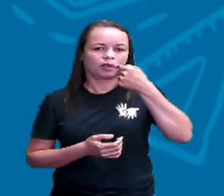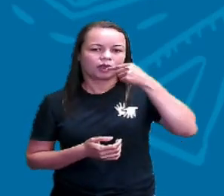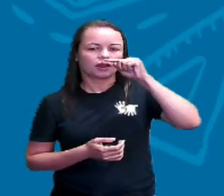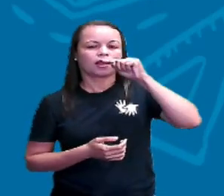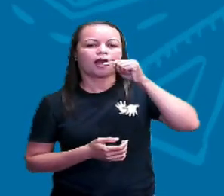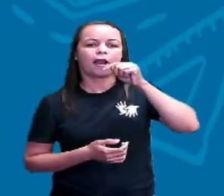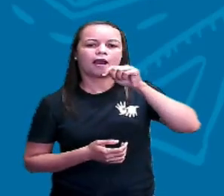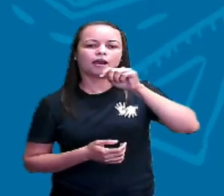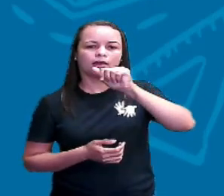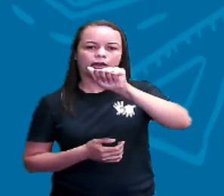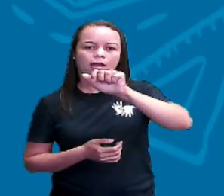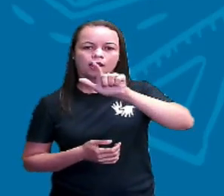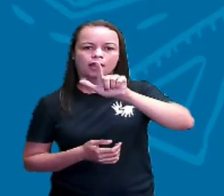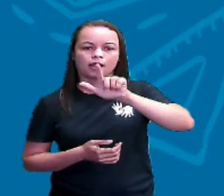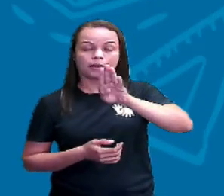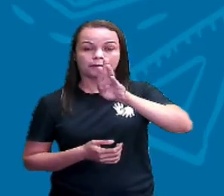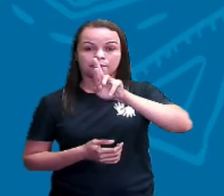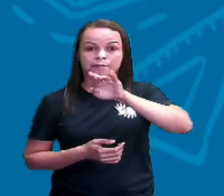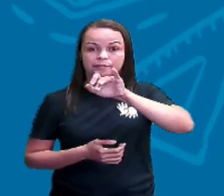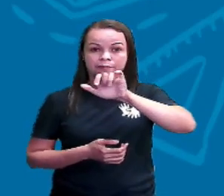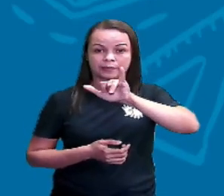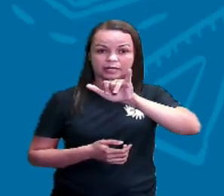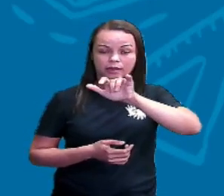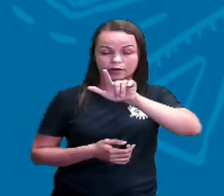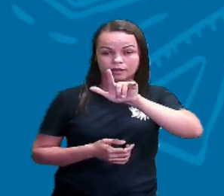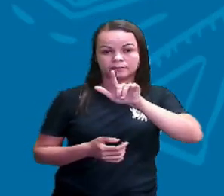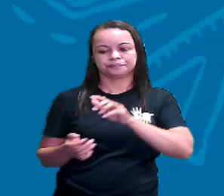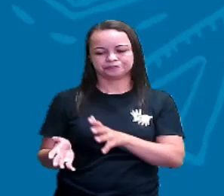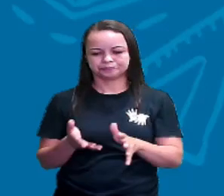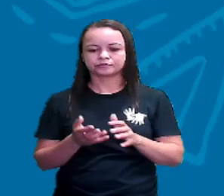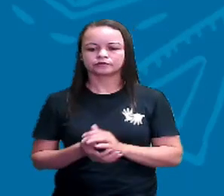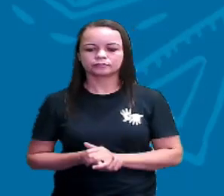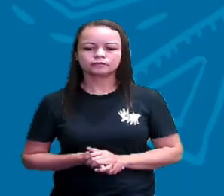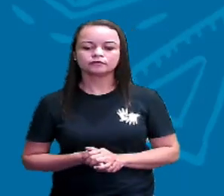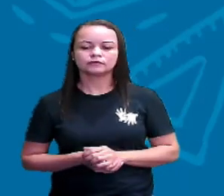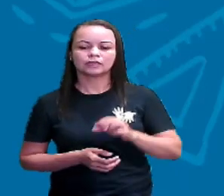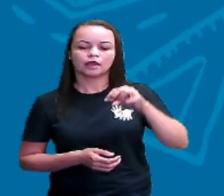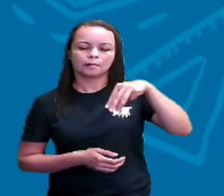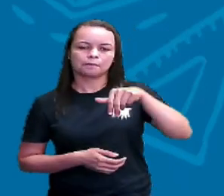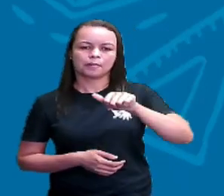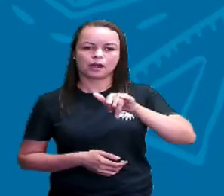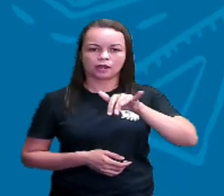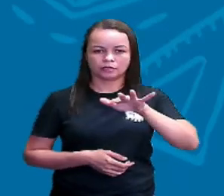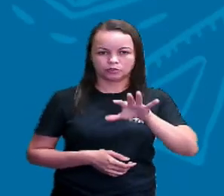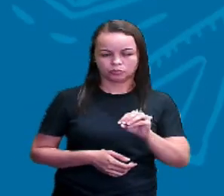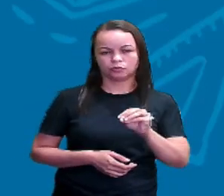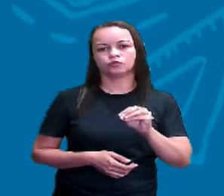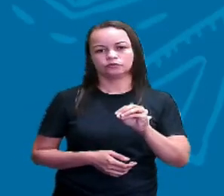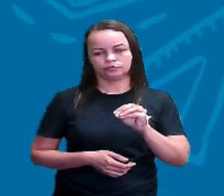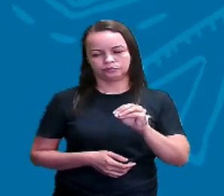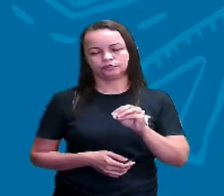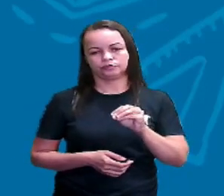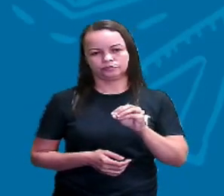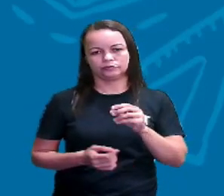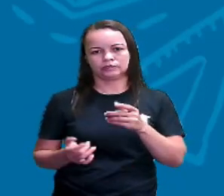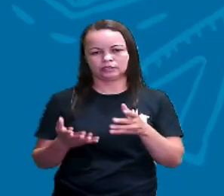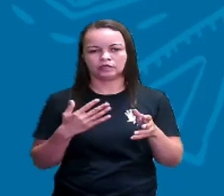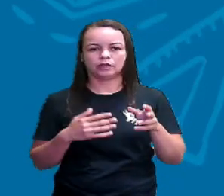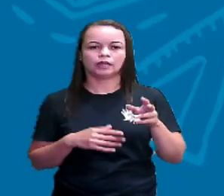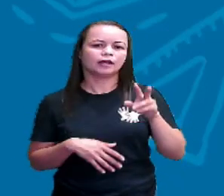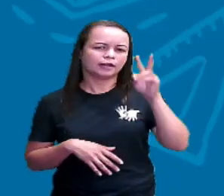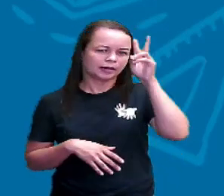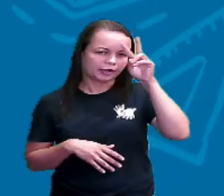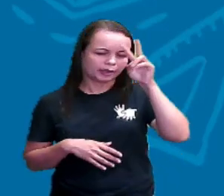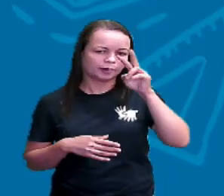tem abril, maio, para maio. Junho, lembra sempre da pronúncia